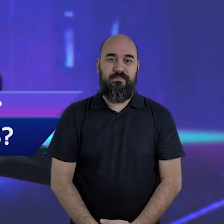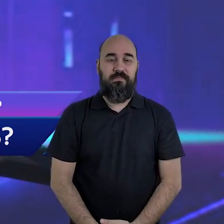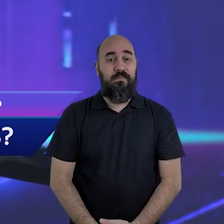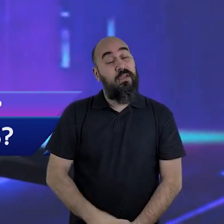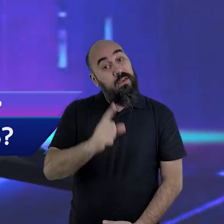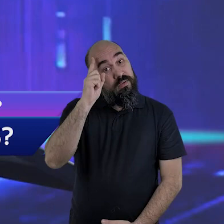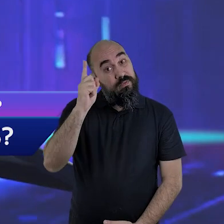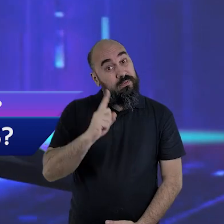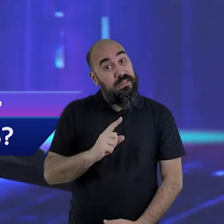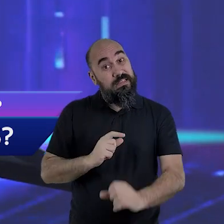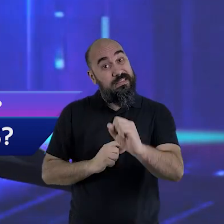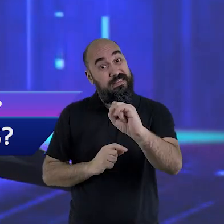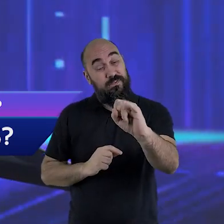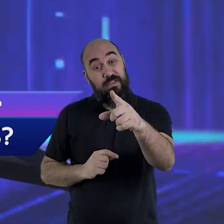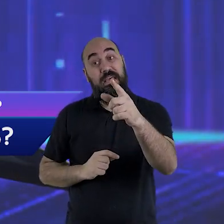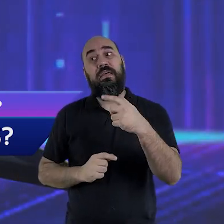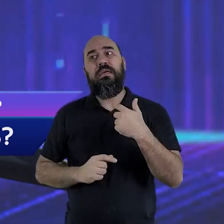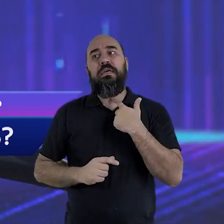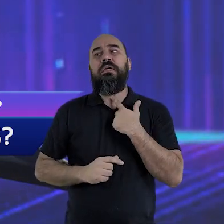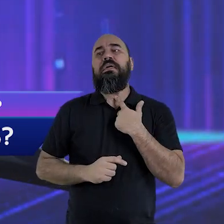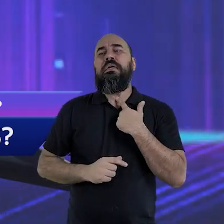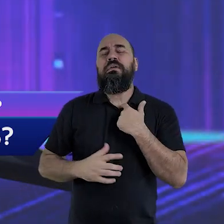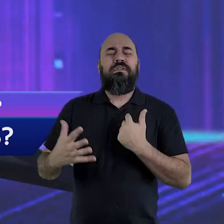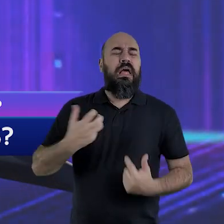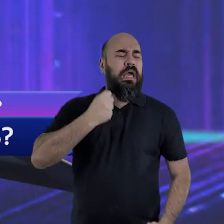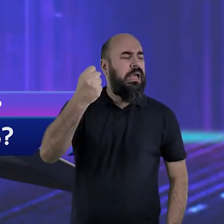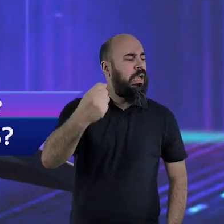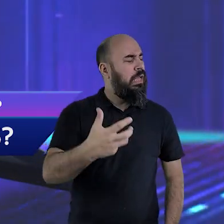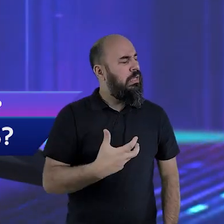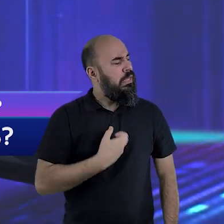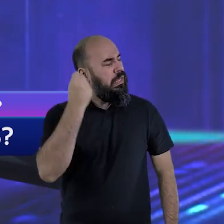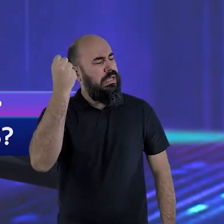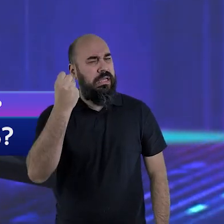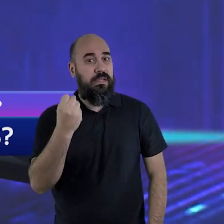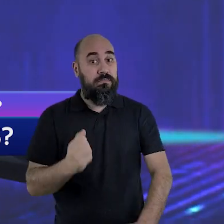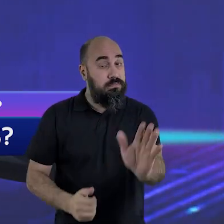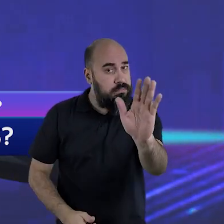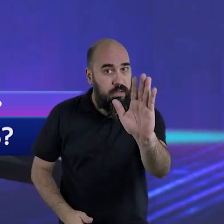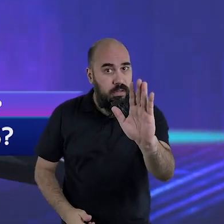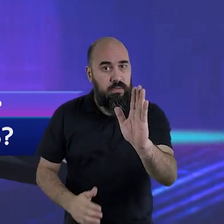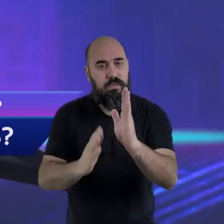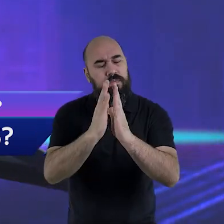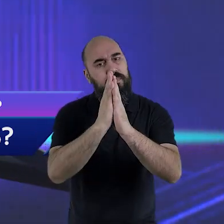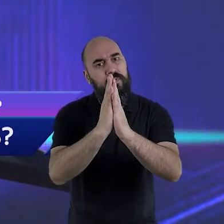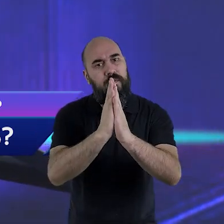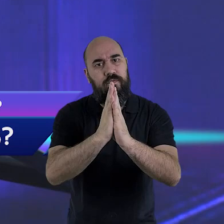em cometer uma loucura. Deixa eu te dizer uma coisa, em nome do Senhor, por favor, não faça.